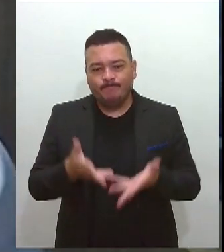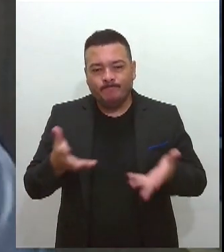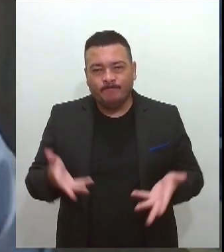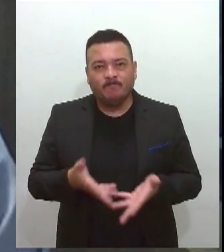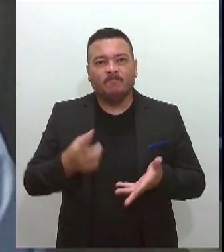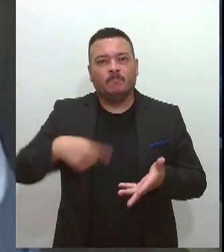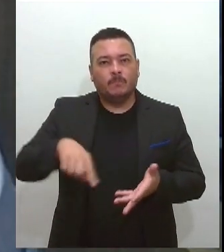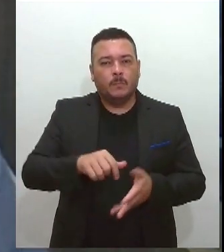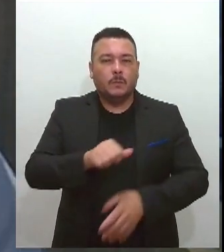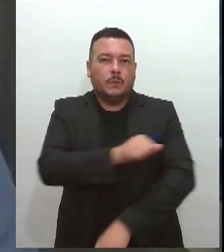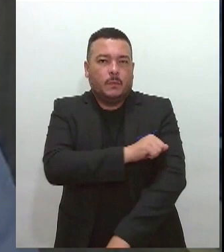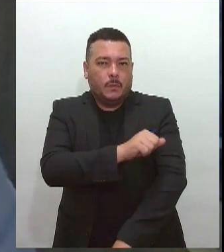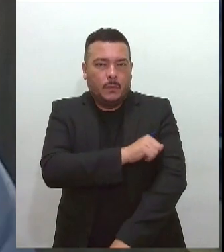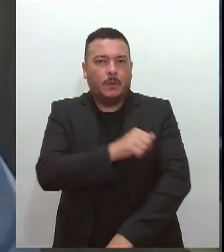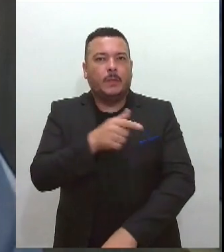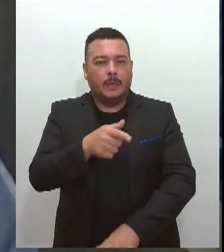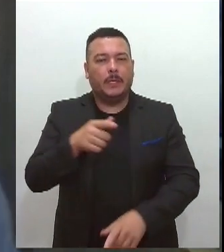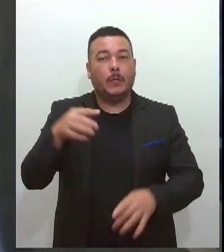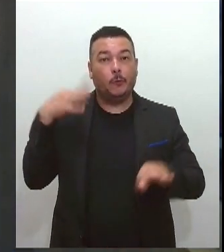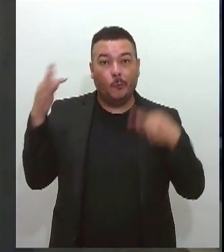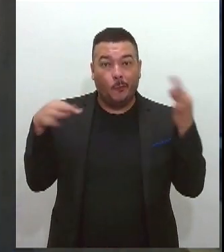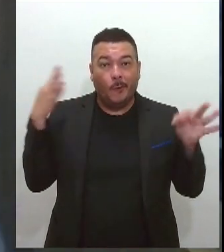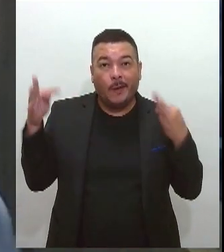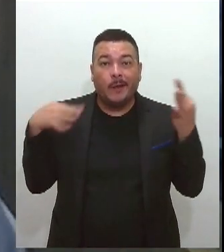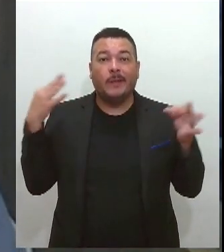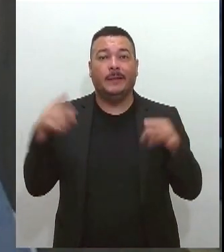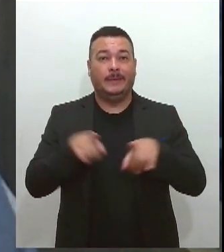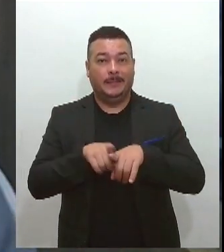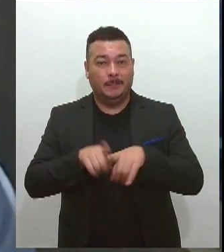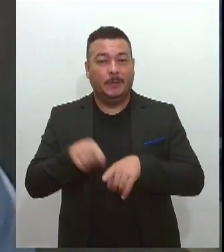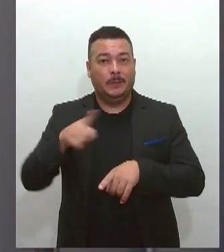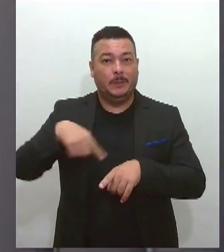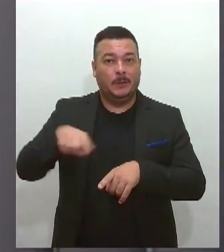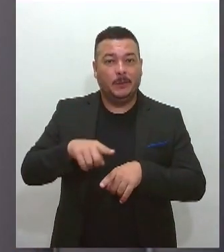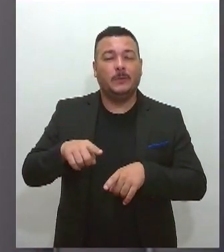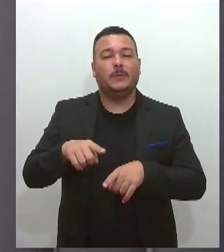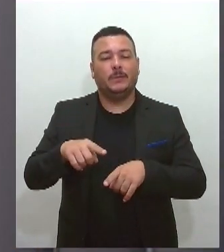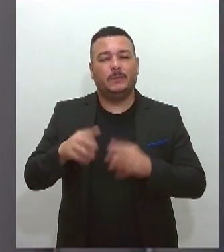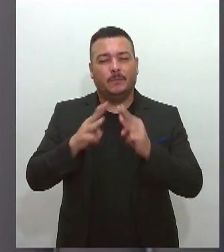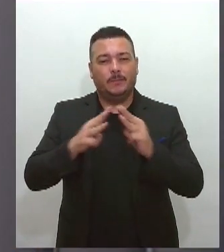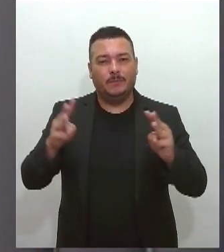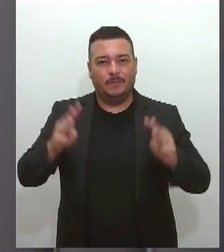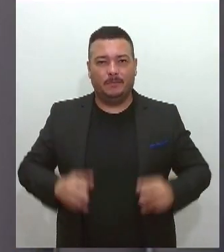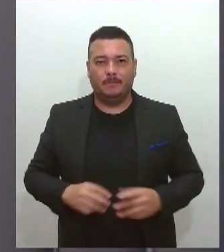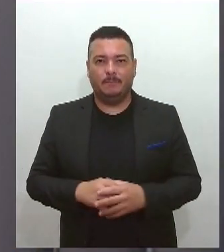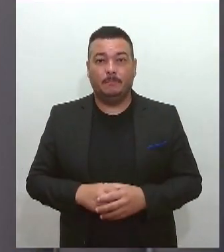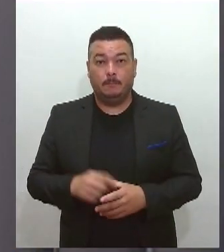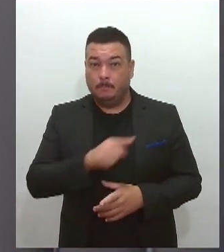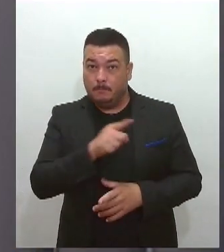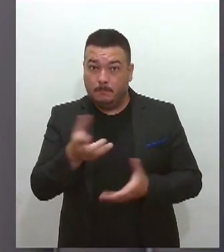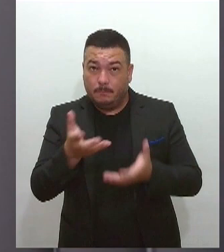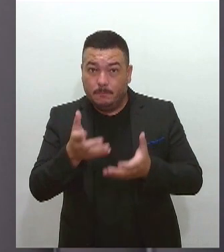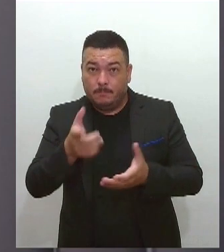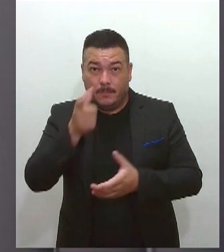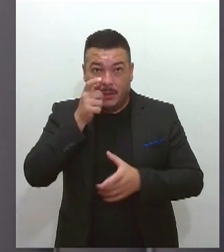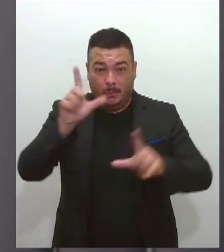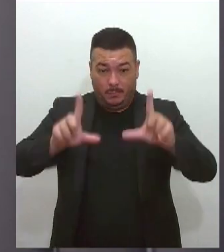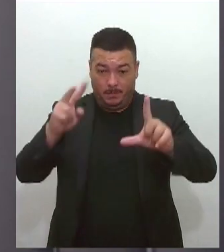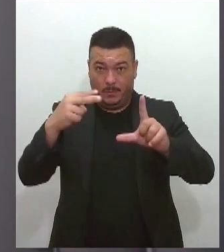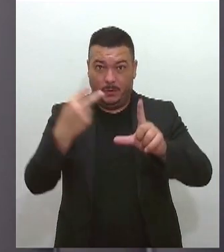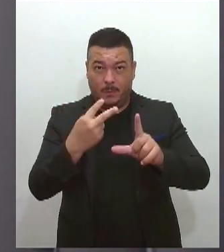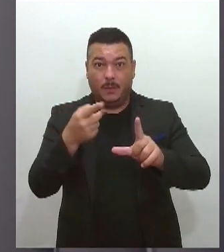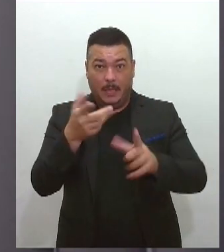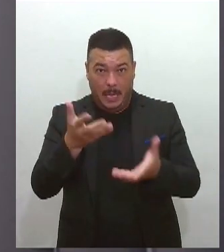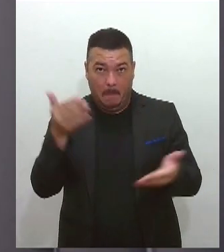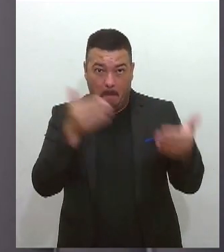conhecer turistas, ir para essa parte, né, dos museus, conhecer nossa terra. Quem quiser participar, que está assistindo agora o Jornal da Lese, também pode conferir de